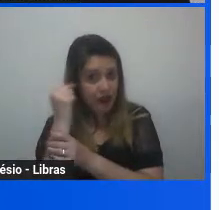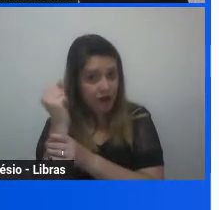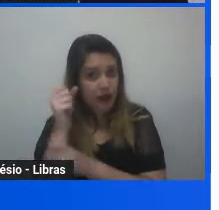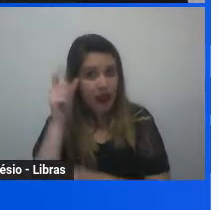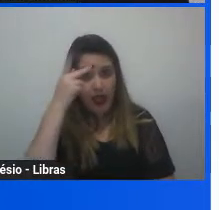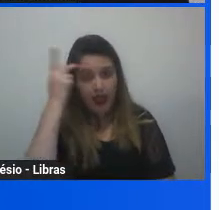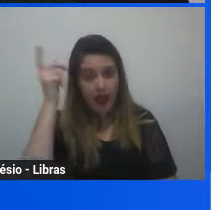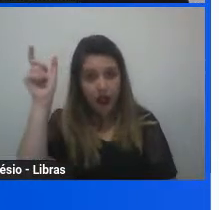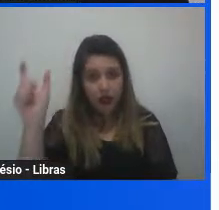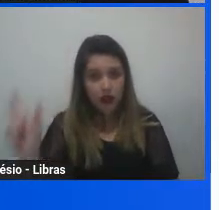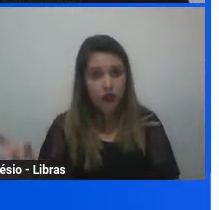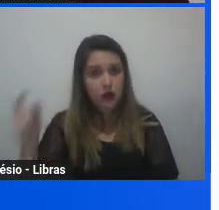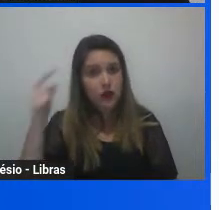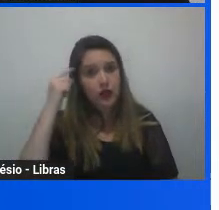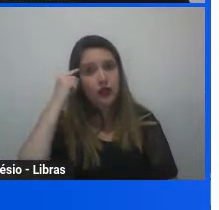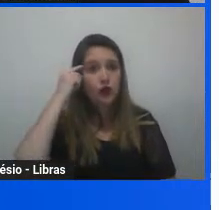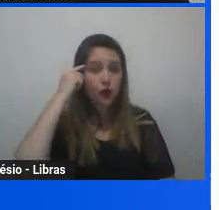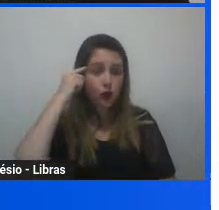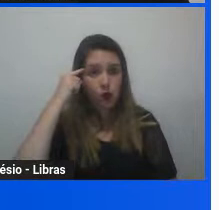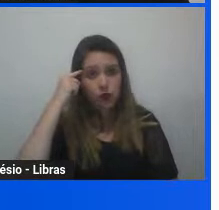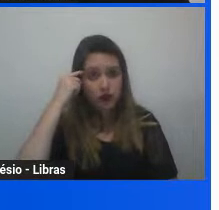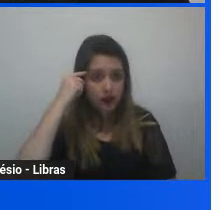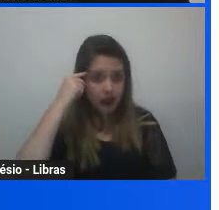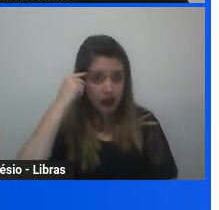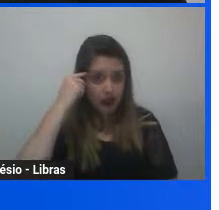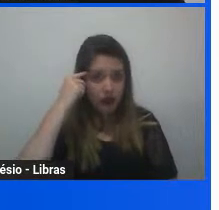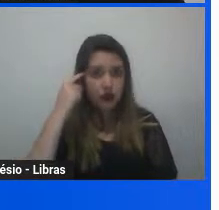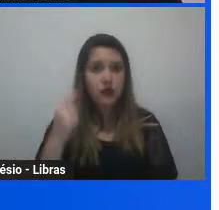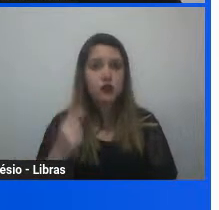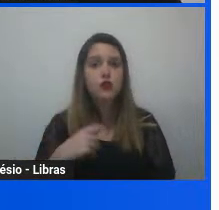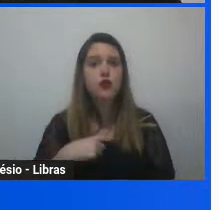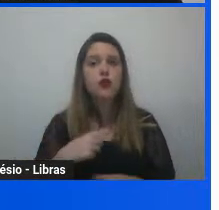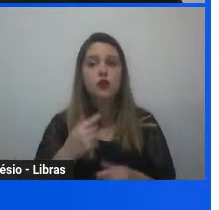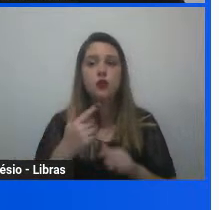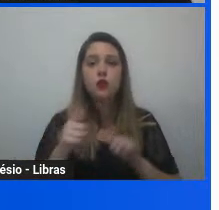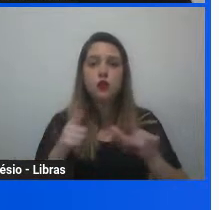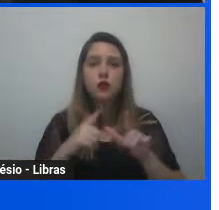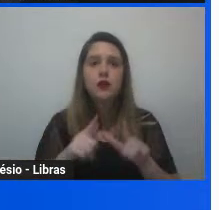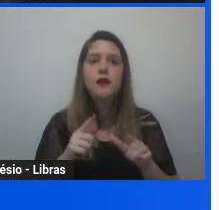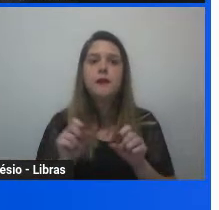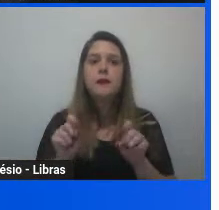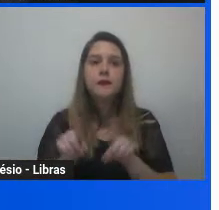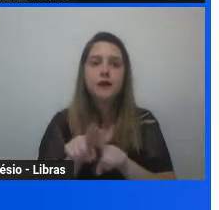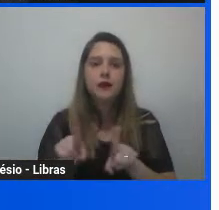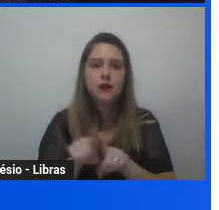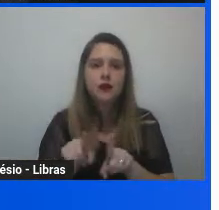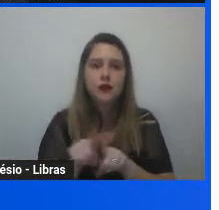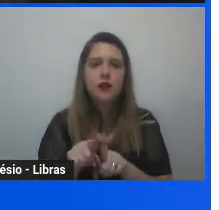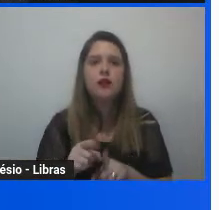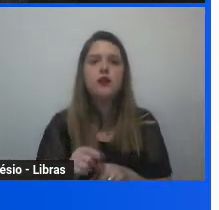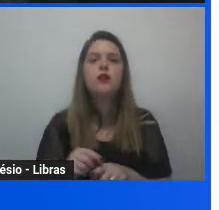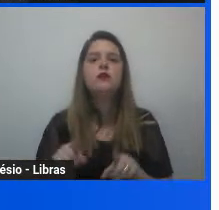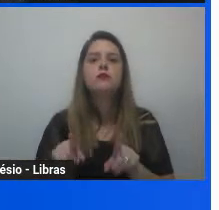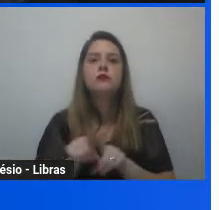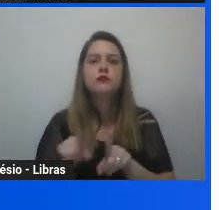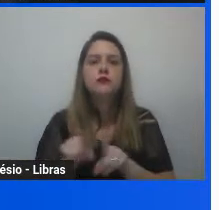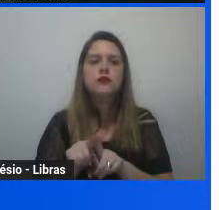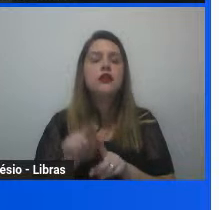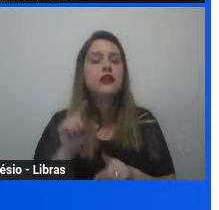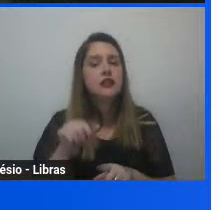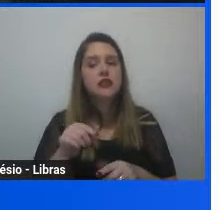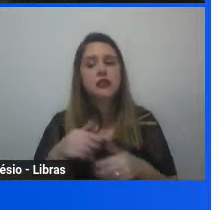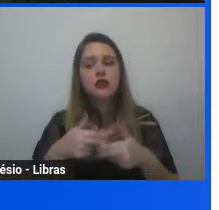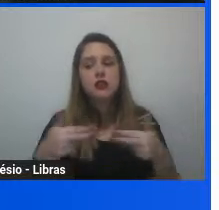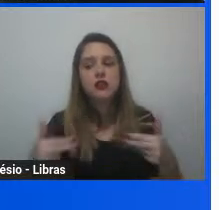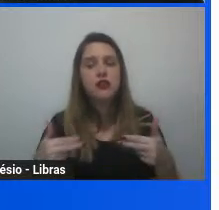vítima ela ainda está consciente, ou ela evolui para uma inconsciência. E isso vai ter